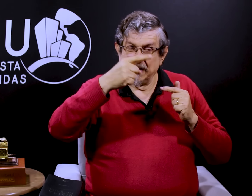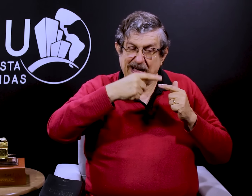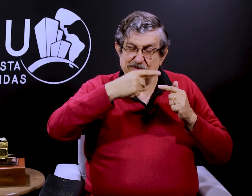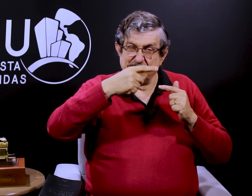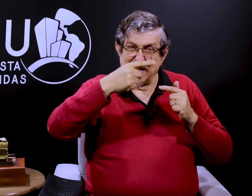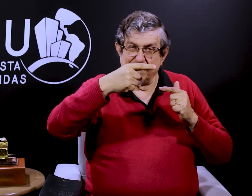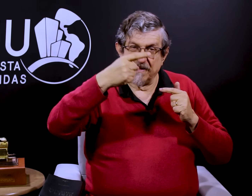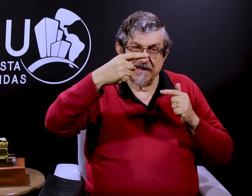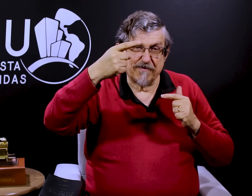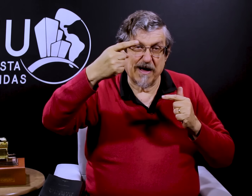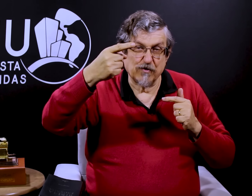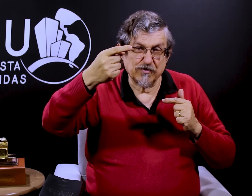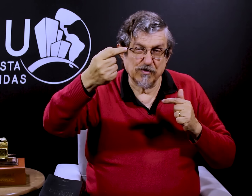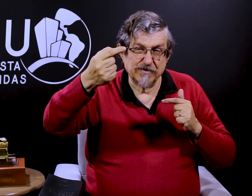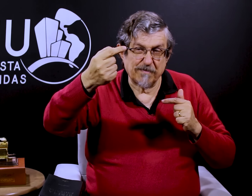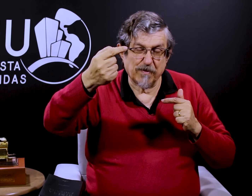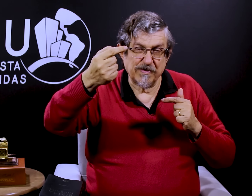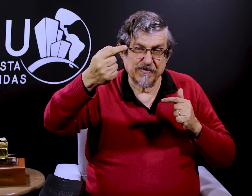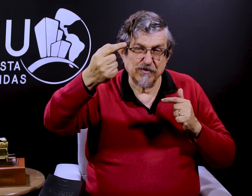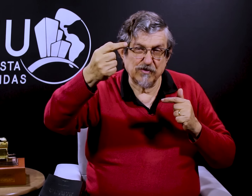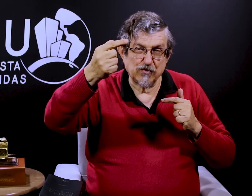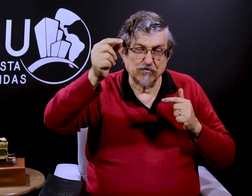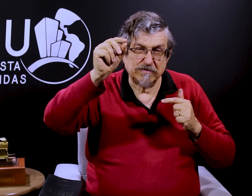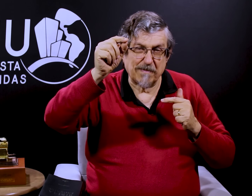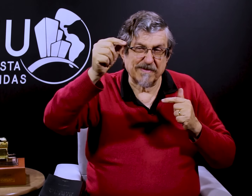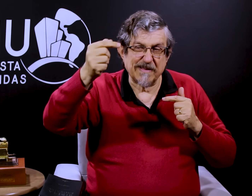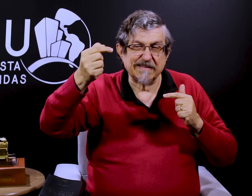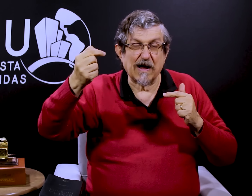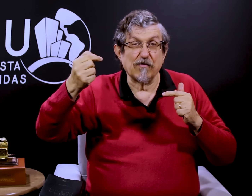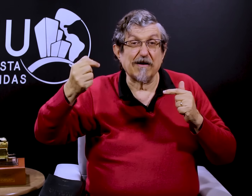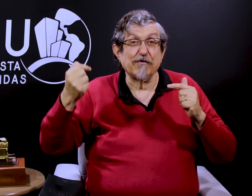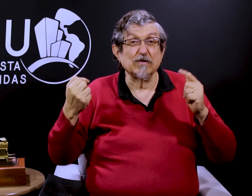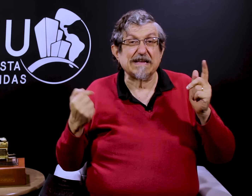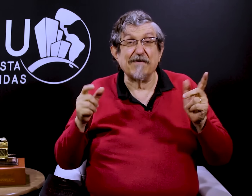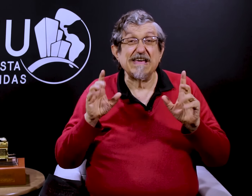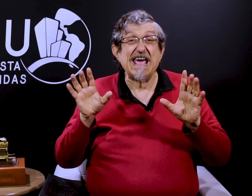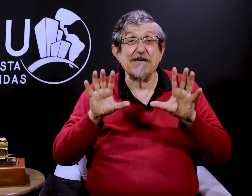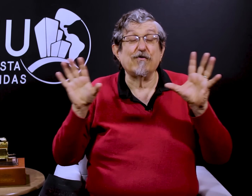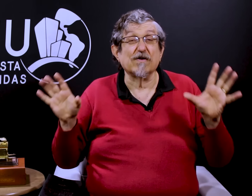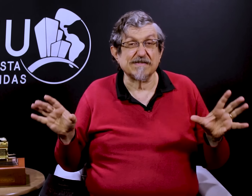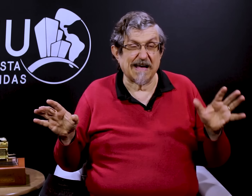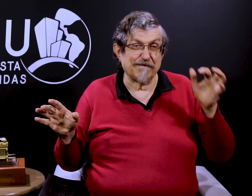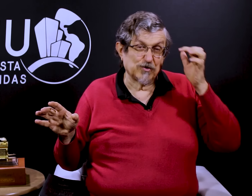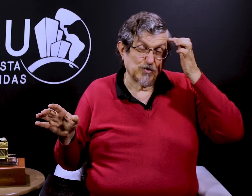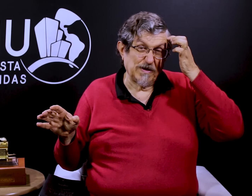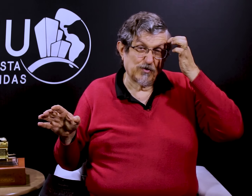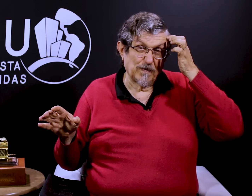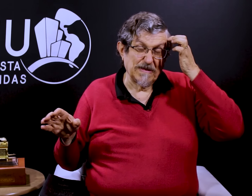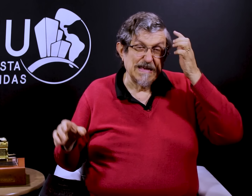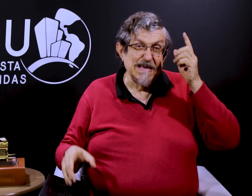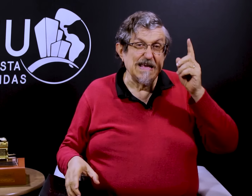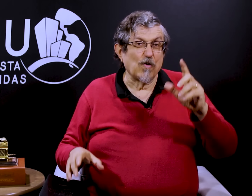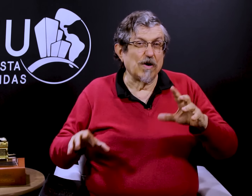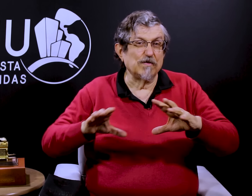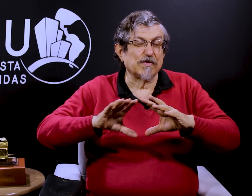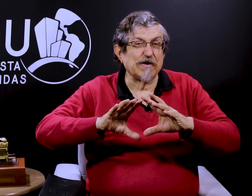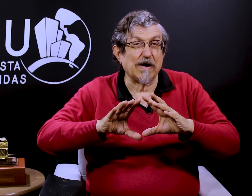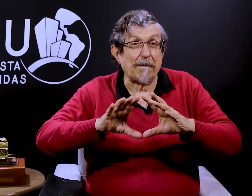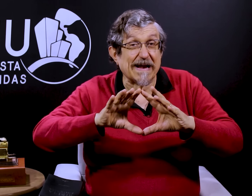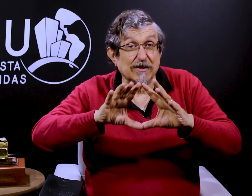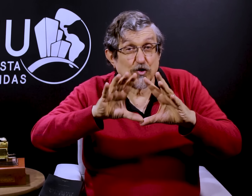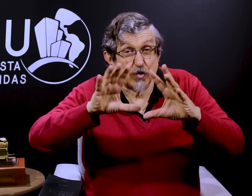tema encade Ava né vários do depois de um tema central ela voltava e reforçava tudo isso